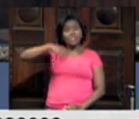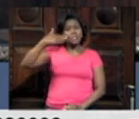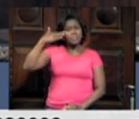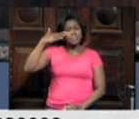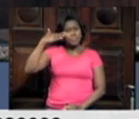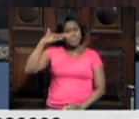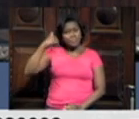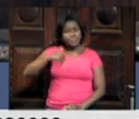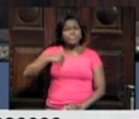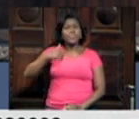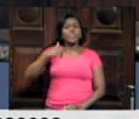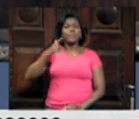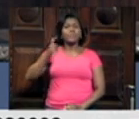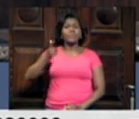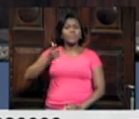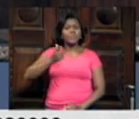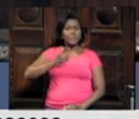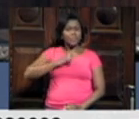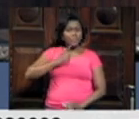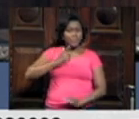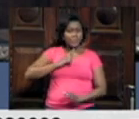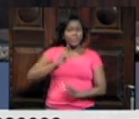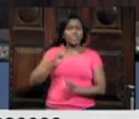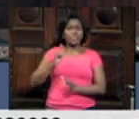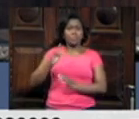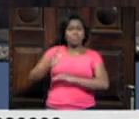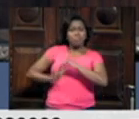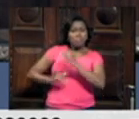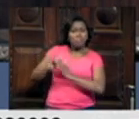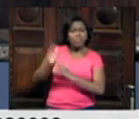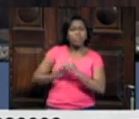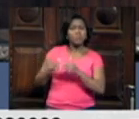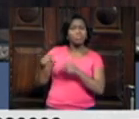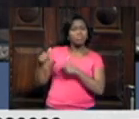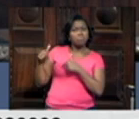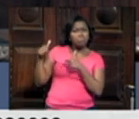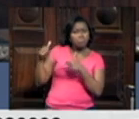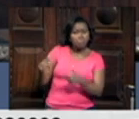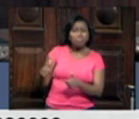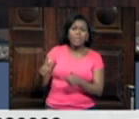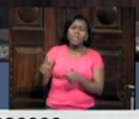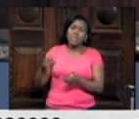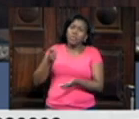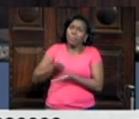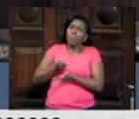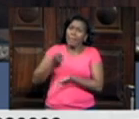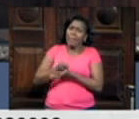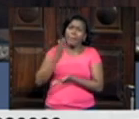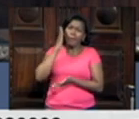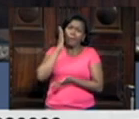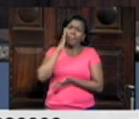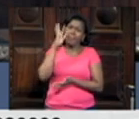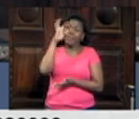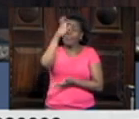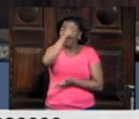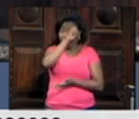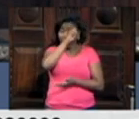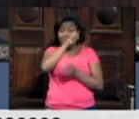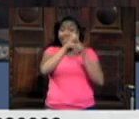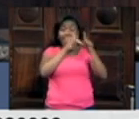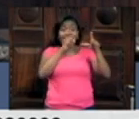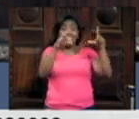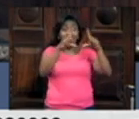temos como agentes públicos e atuantes na política a obrigação de saber que no Congresso